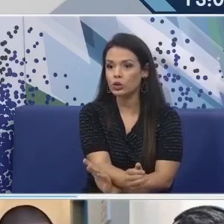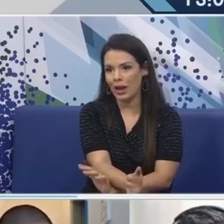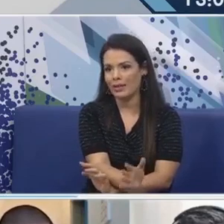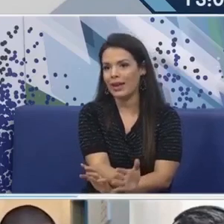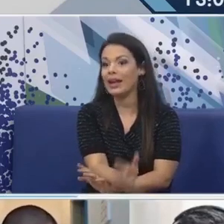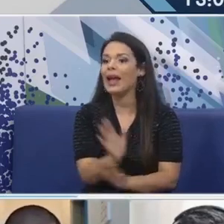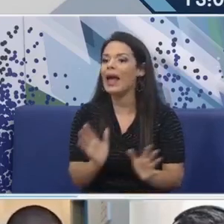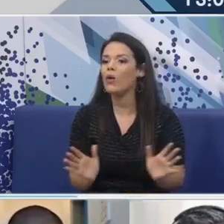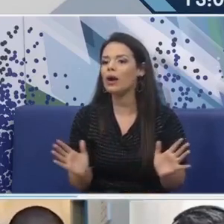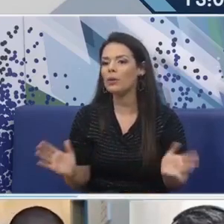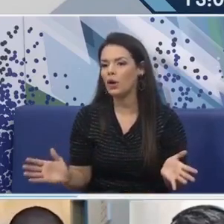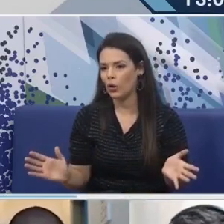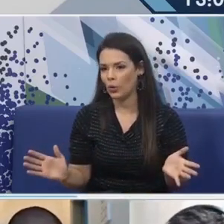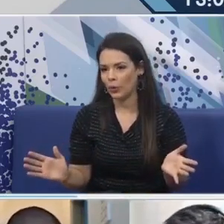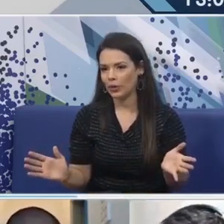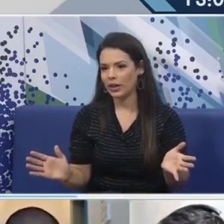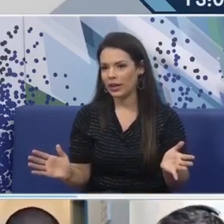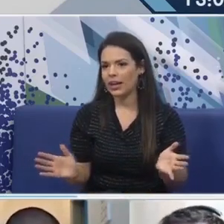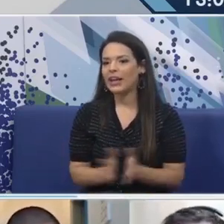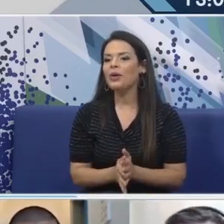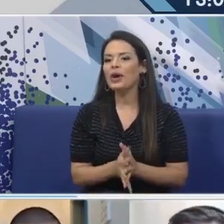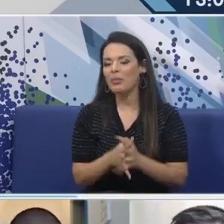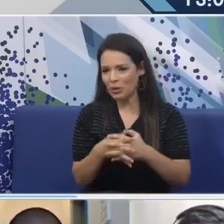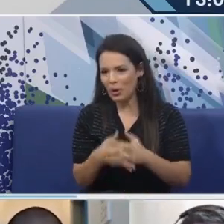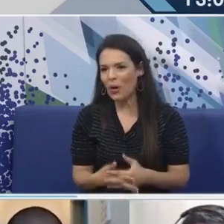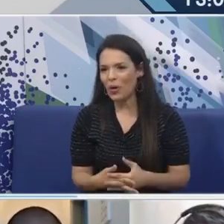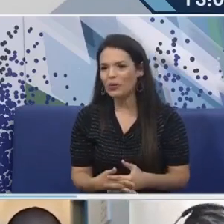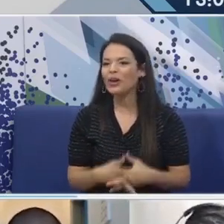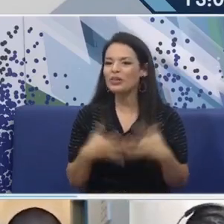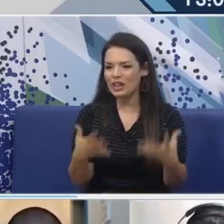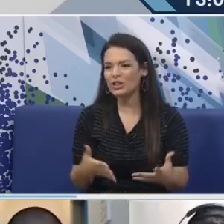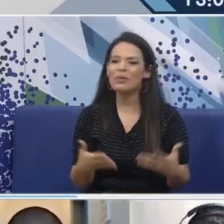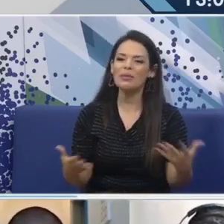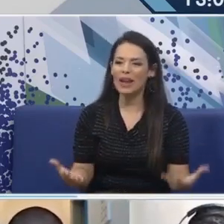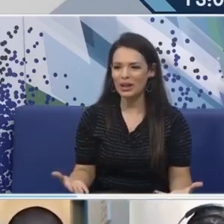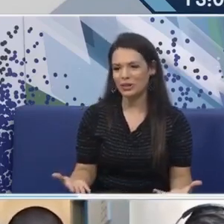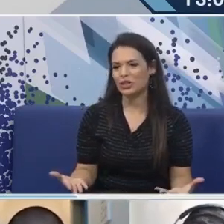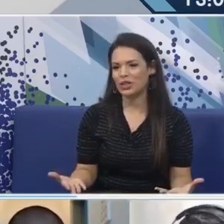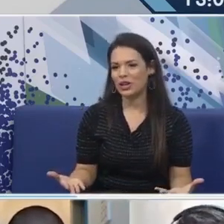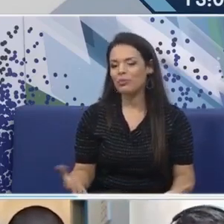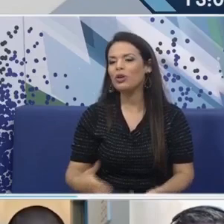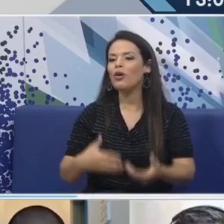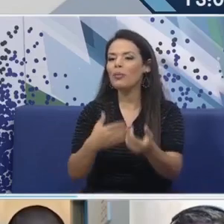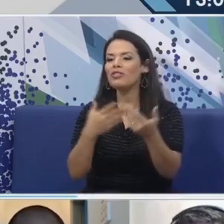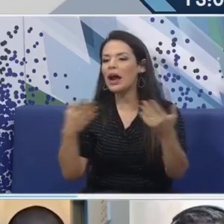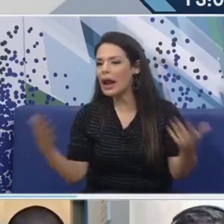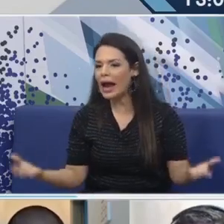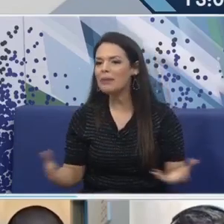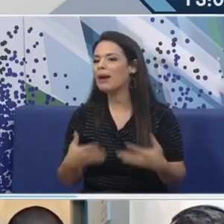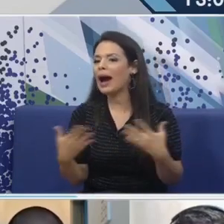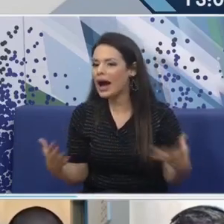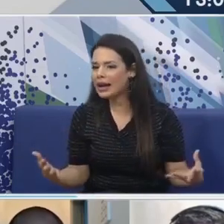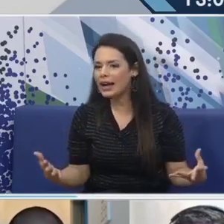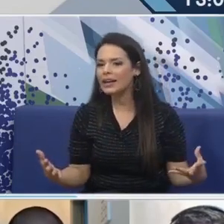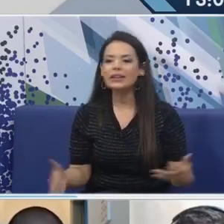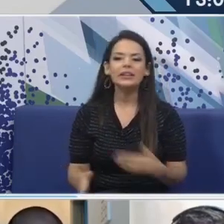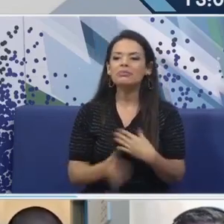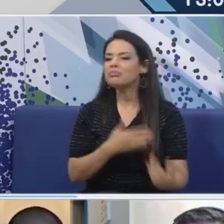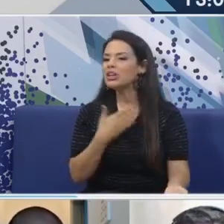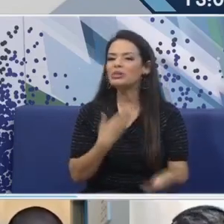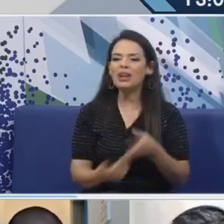o titular dele é o Gabigol. E o Gabigol não deixa pra menos. Que o homem vai lá e